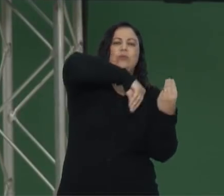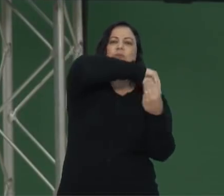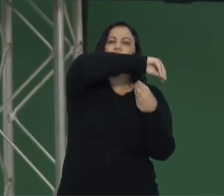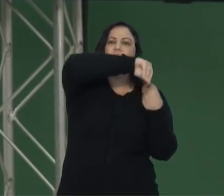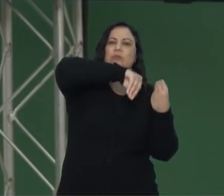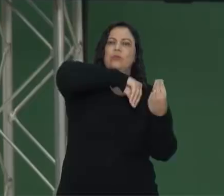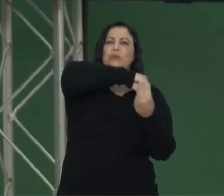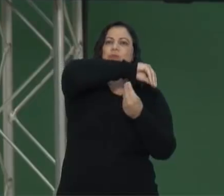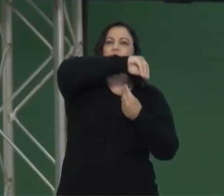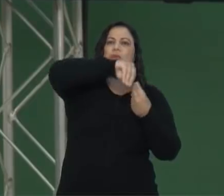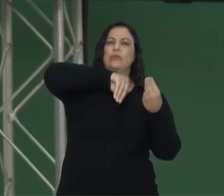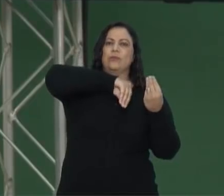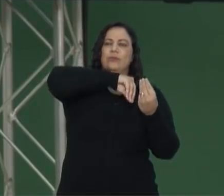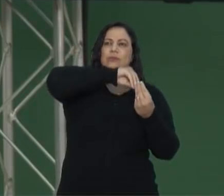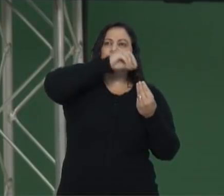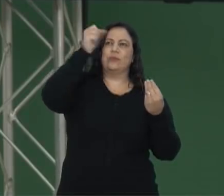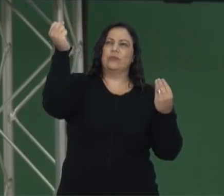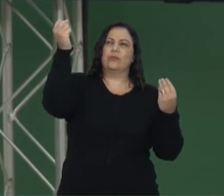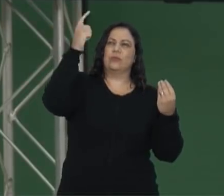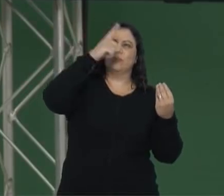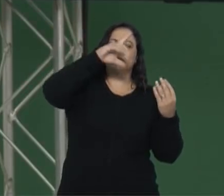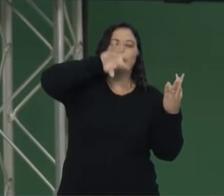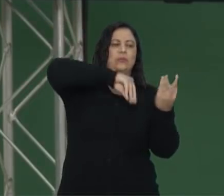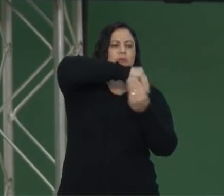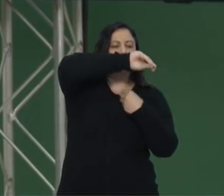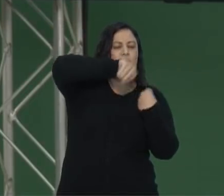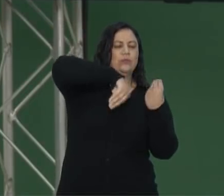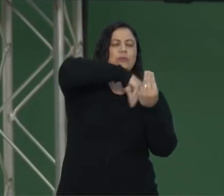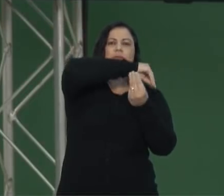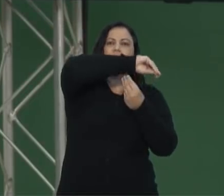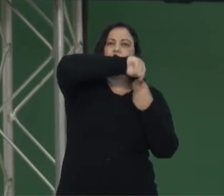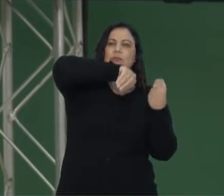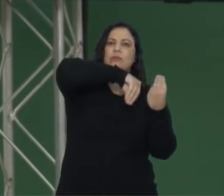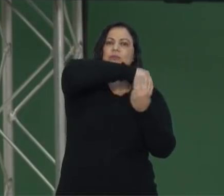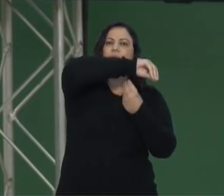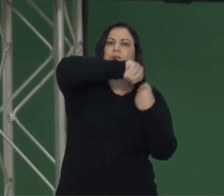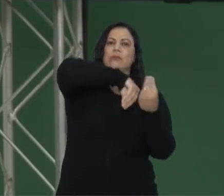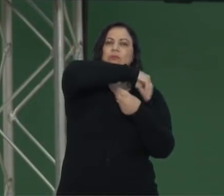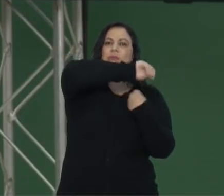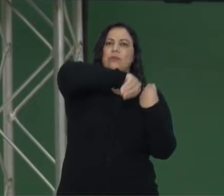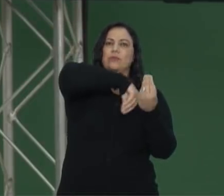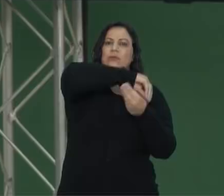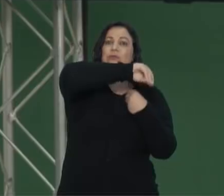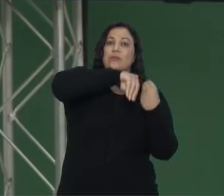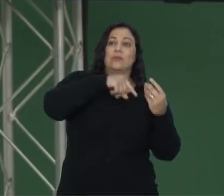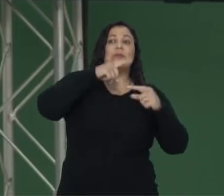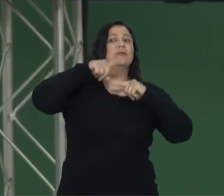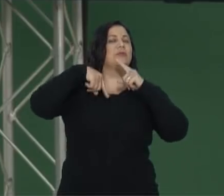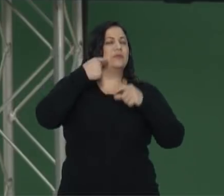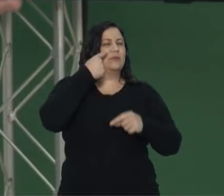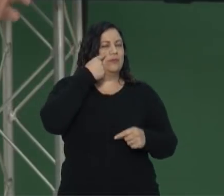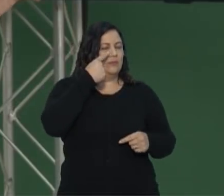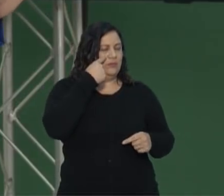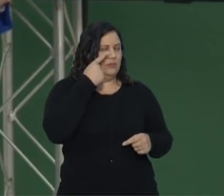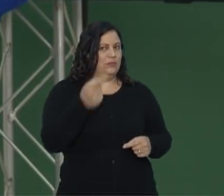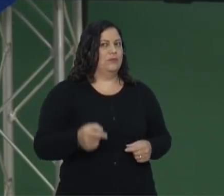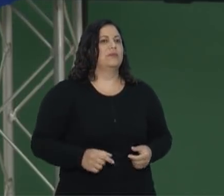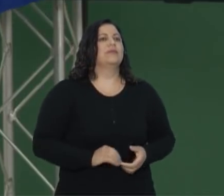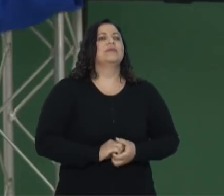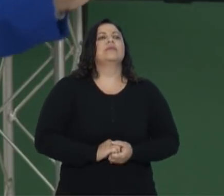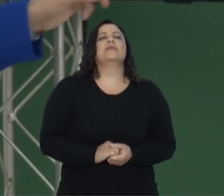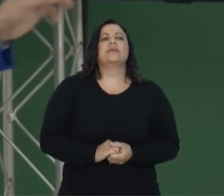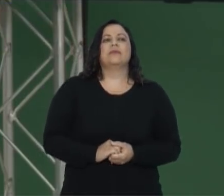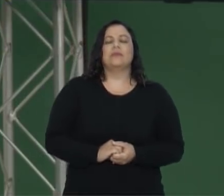algumas substâncias presentes na natureza em outras. É uma transformação química. A gente vai ver mais detalhes daqui a pouco. E